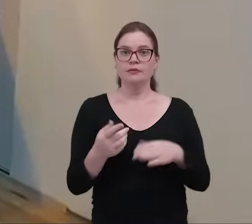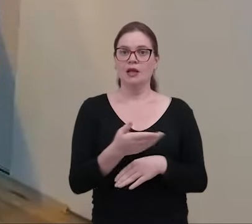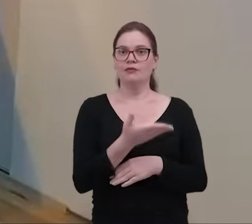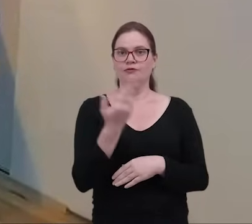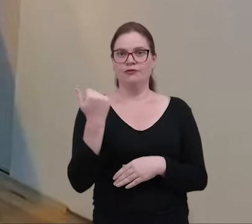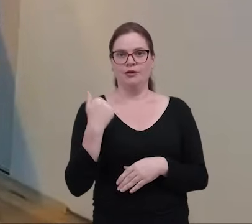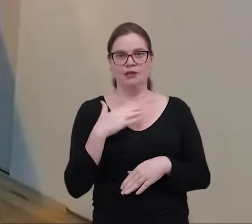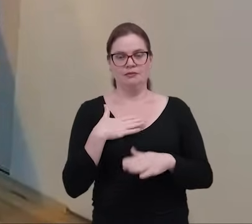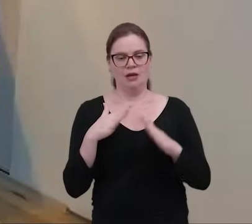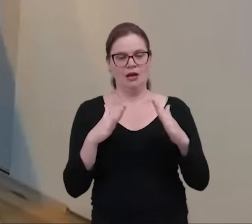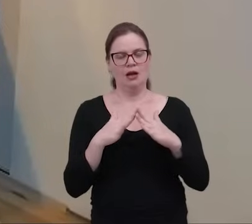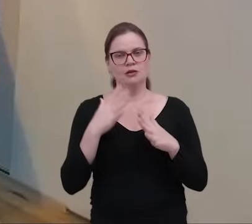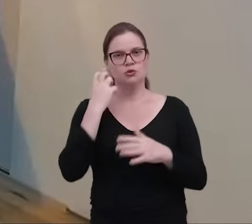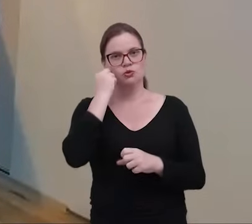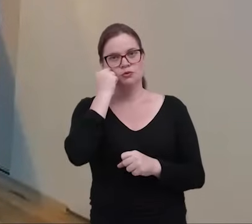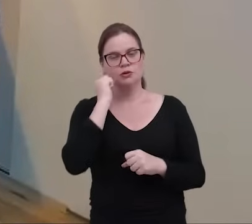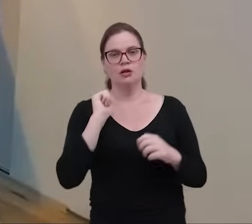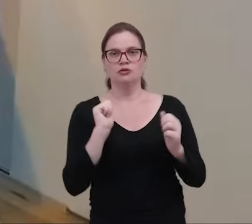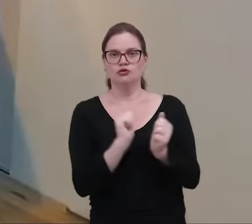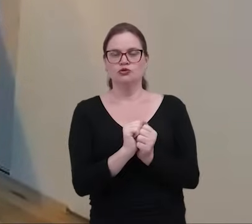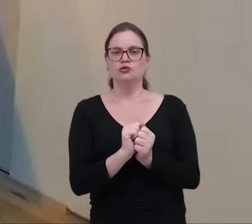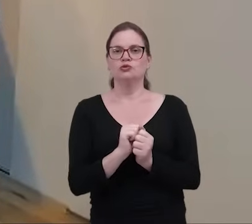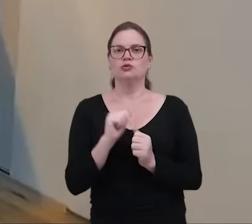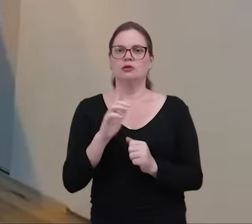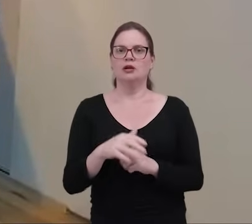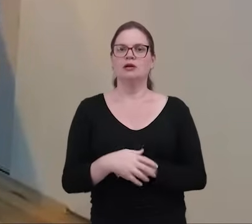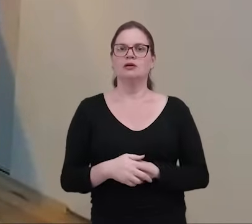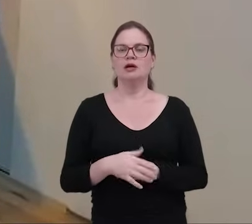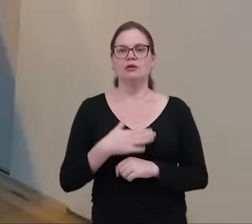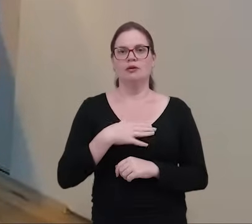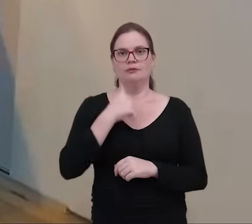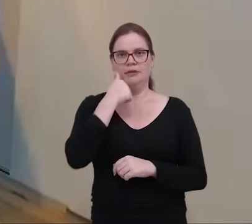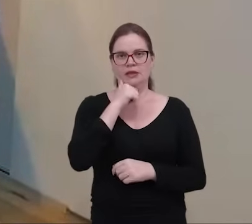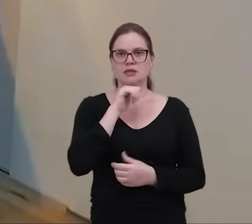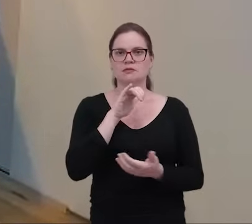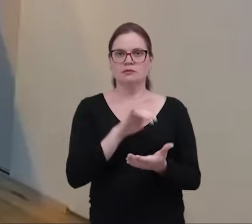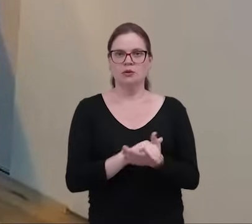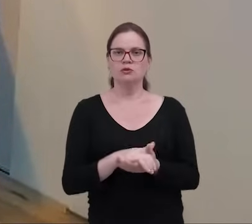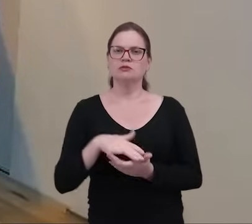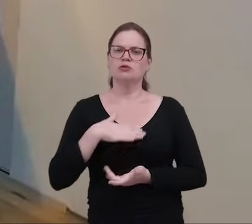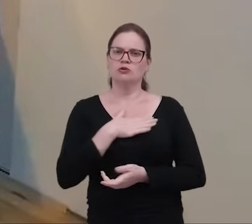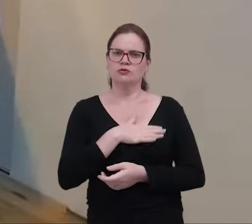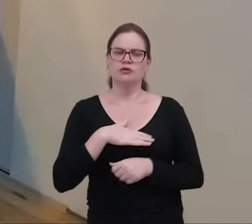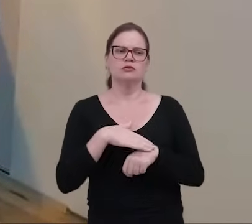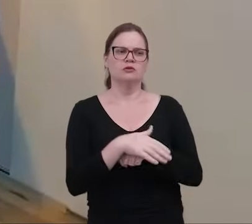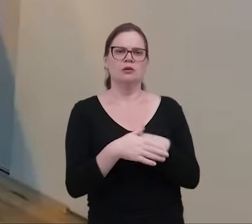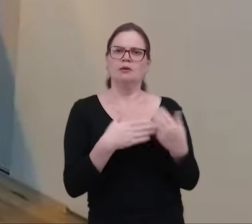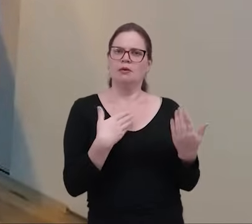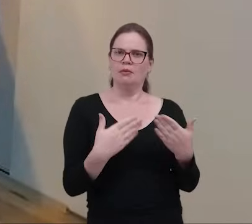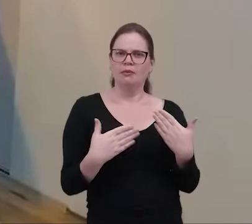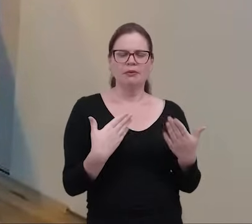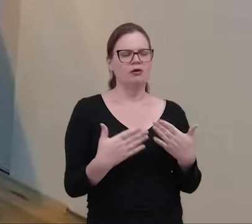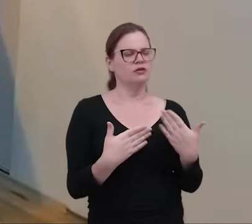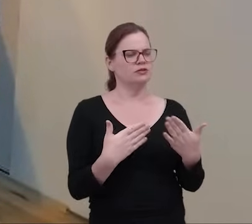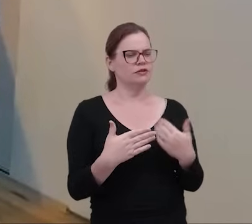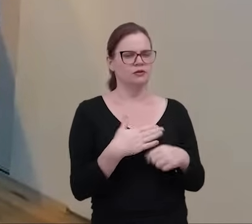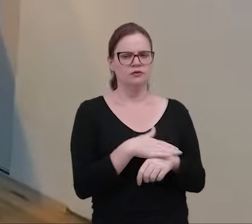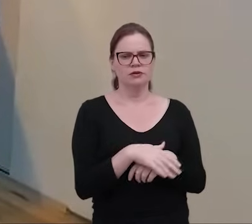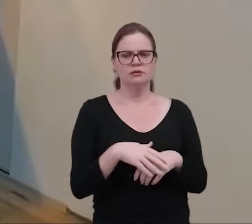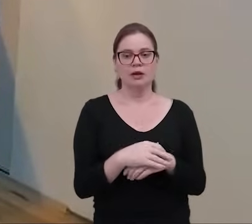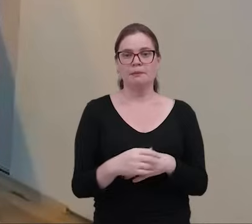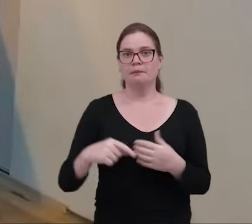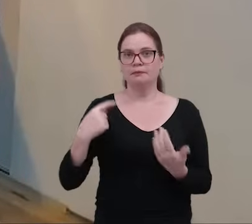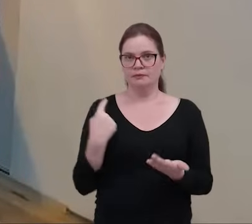na minha casa, dormiu lá em casa uma noite, e a Isabel, minha esposa, conversou bastante com ela, nós conversamos bastante com